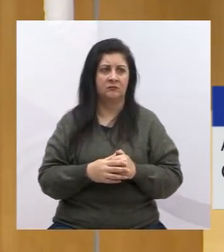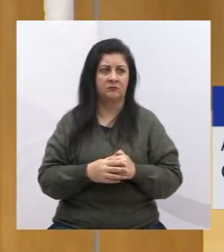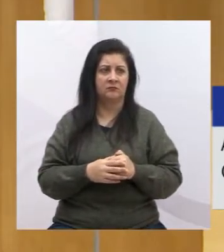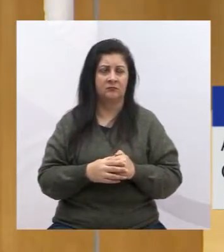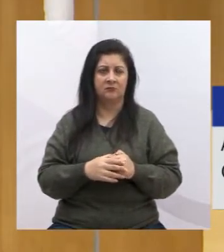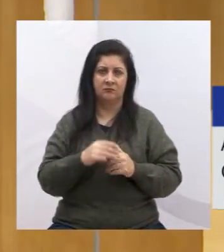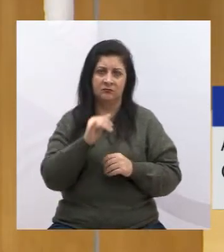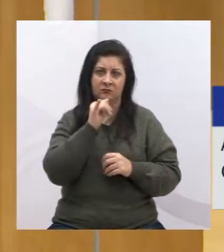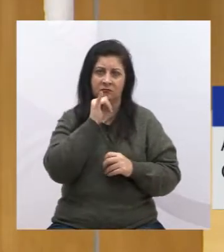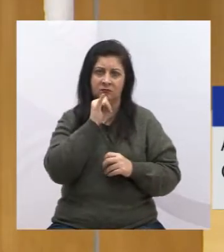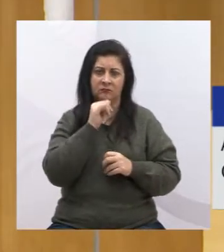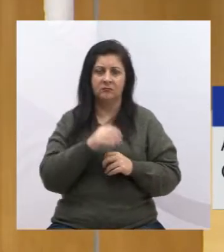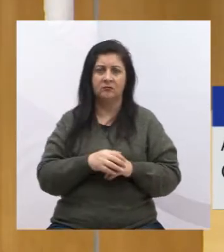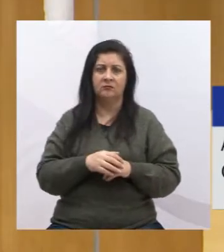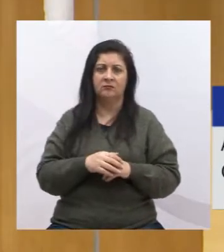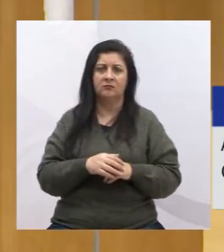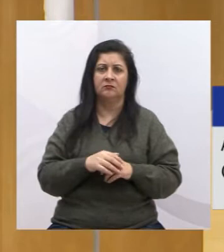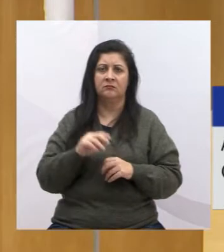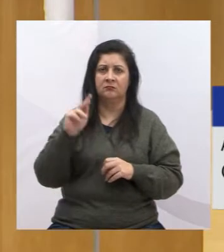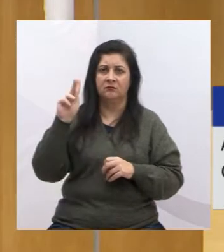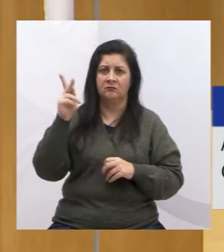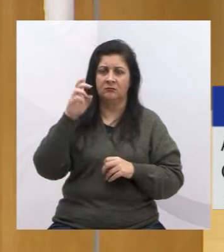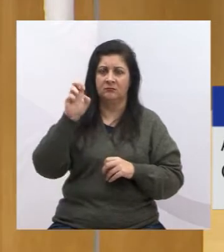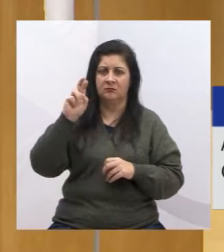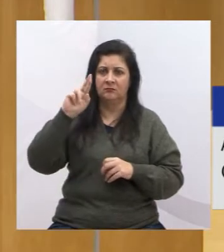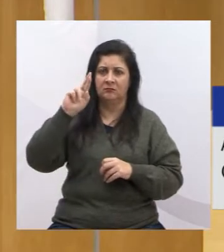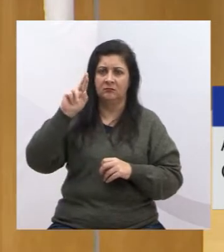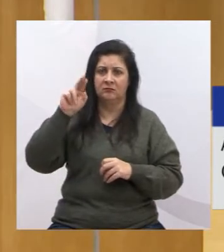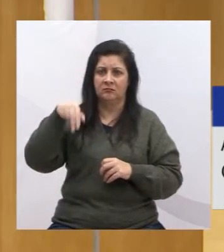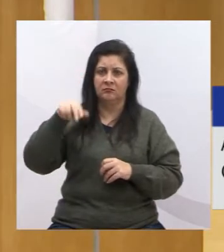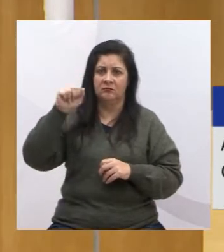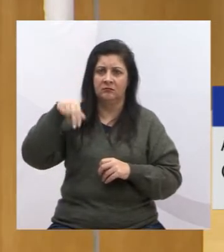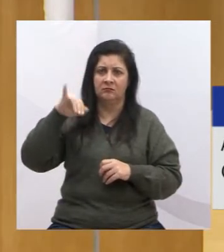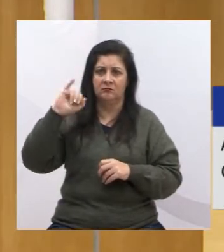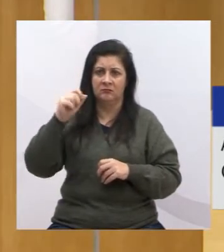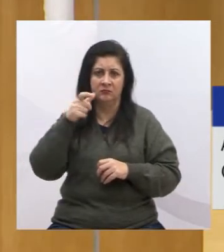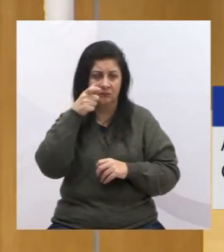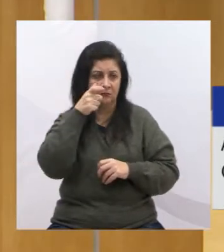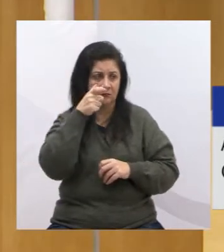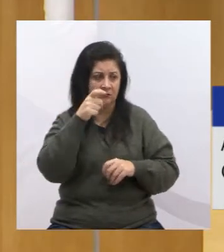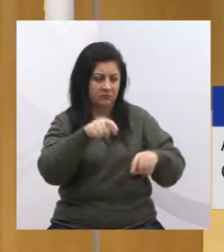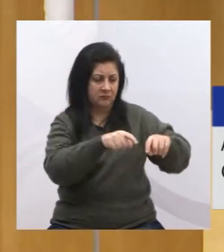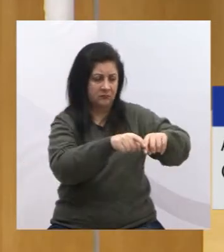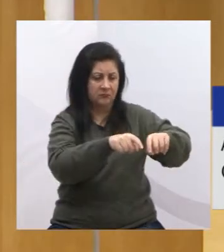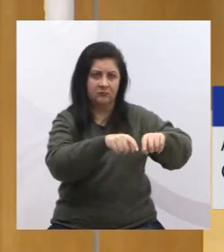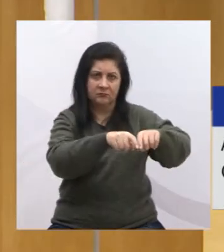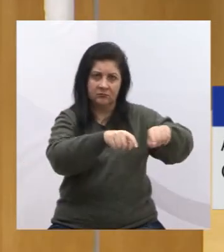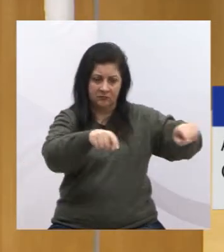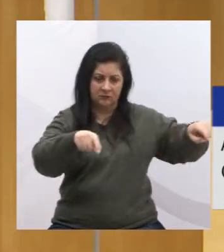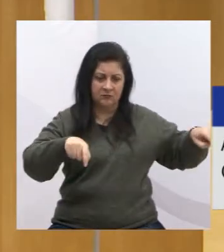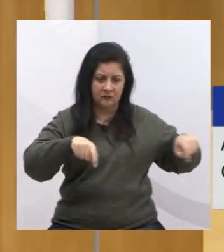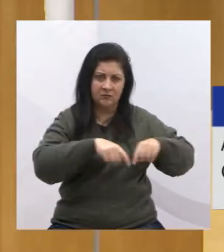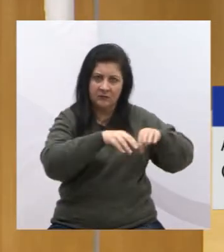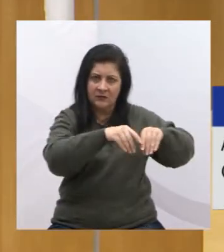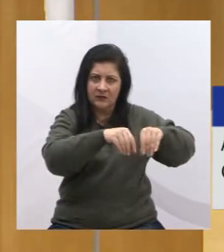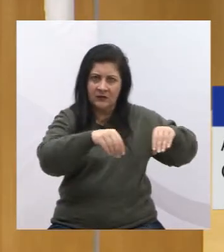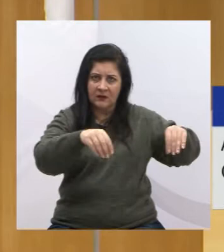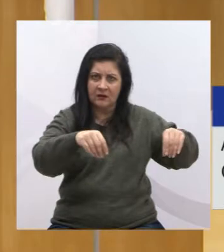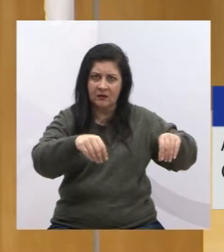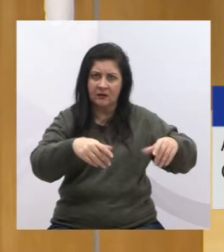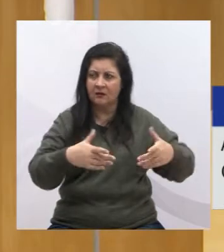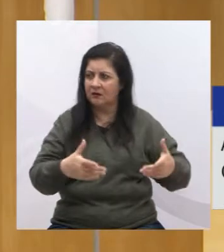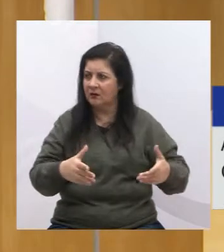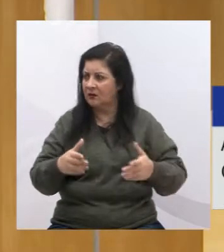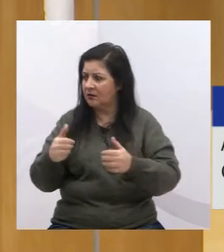um exemplo, o Hernani também passa ali sempre do lado do leve, existia um terreno, o pessoal, mesmo com o leve, o